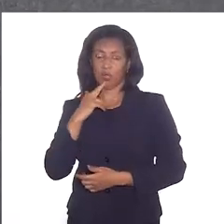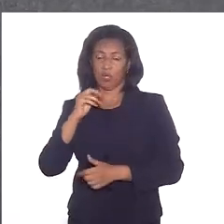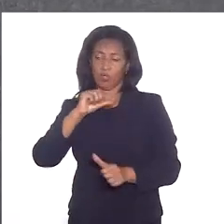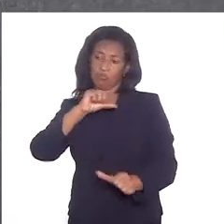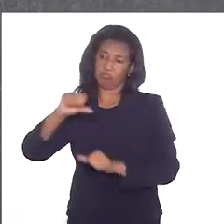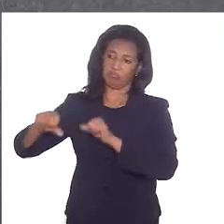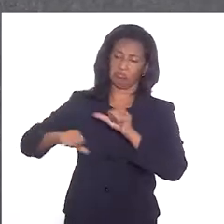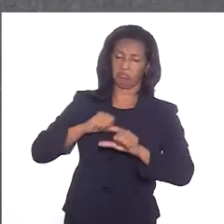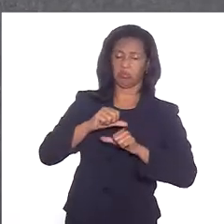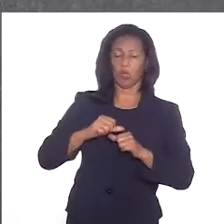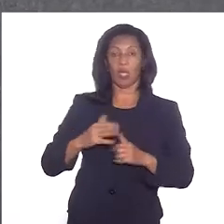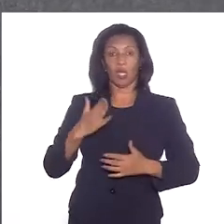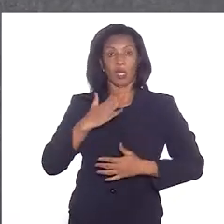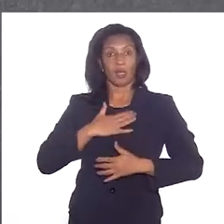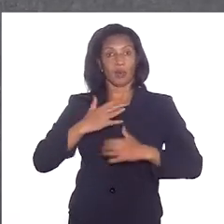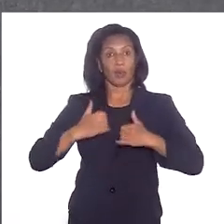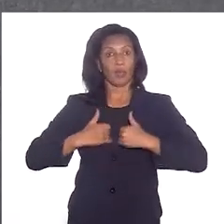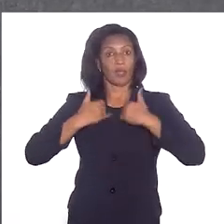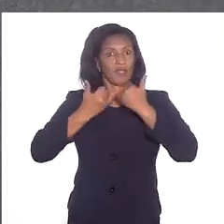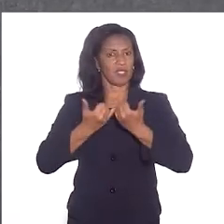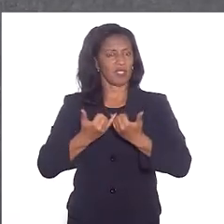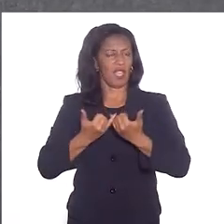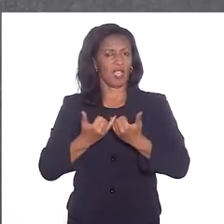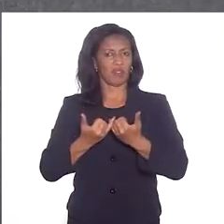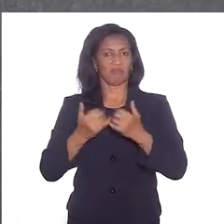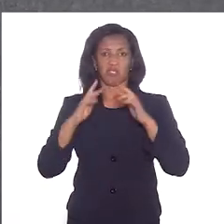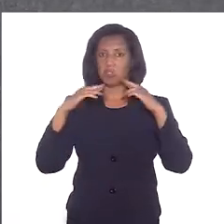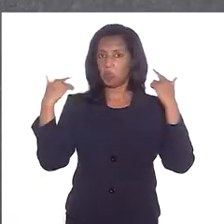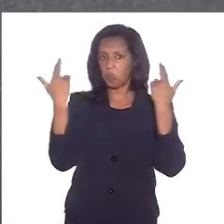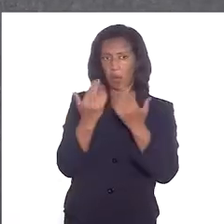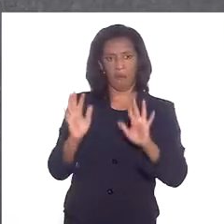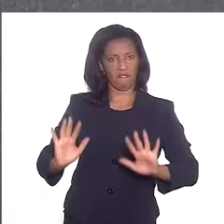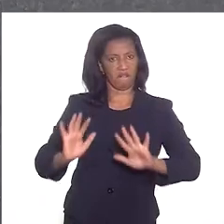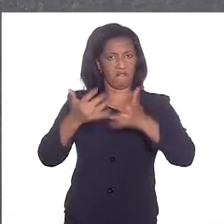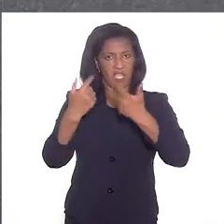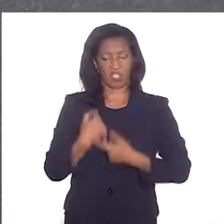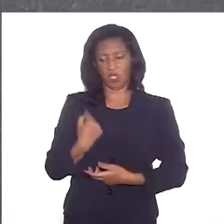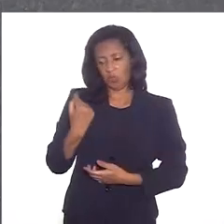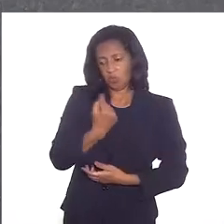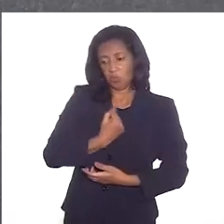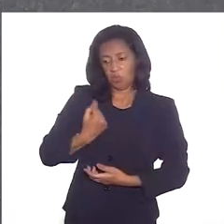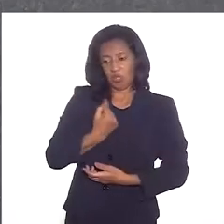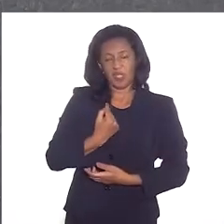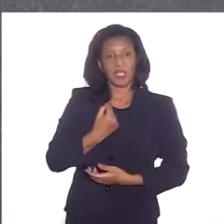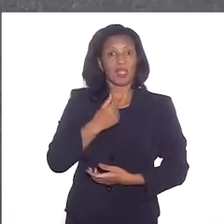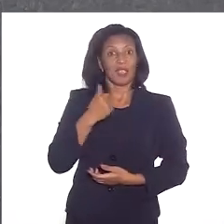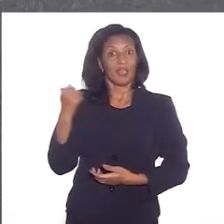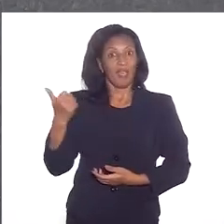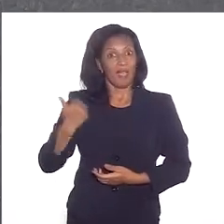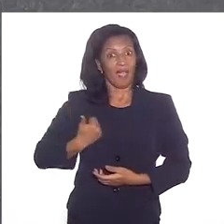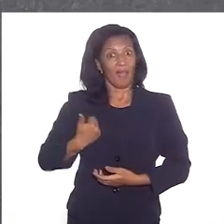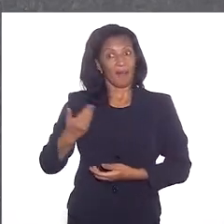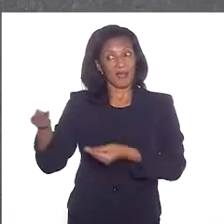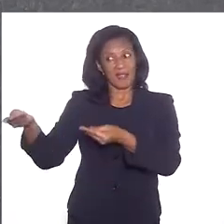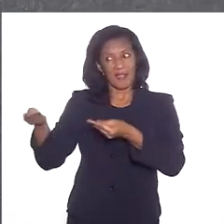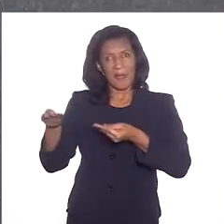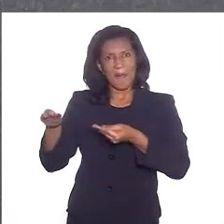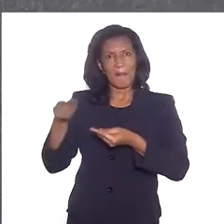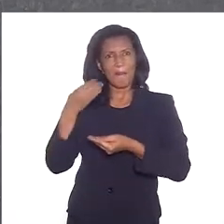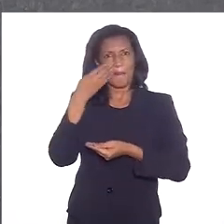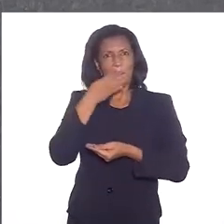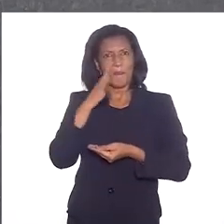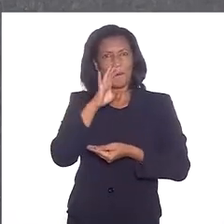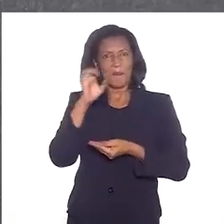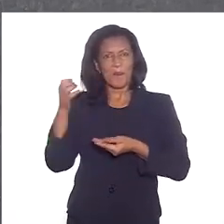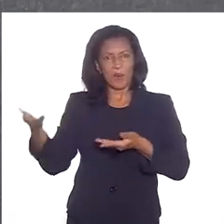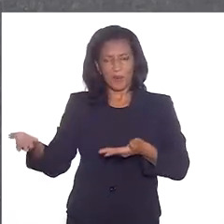bolo em casa. E aí, no meu aniversário, ela não foi, né? A gente não reuniu ninguém, fiquei sozinha em casa, e ela mandou o bolo. Então,